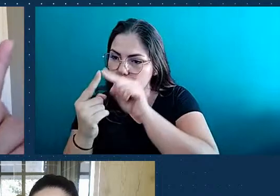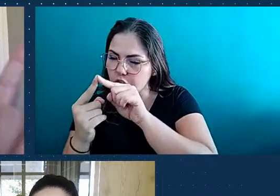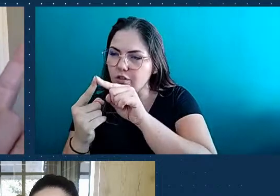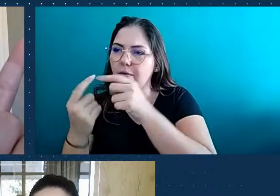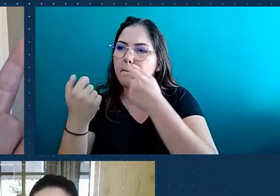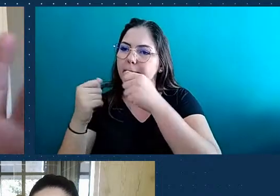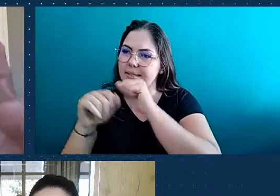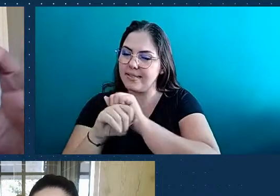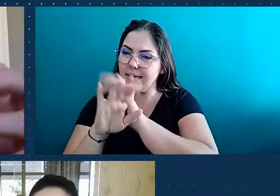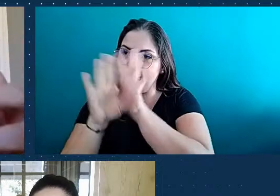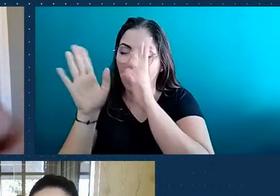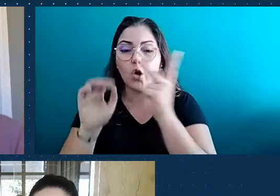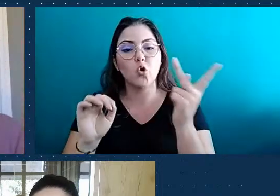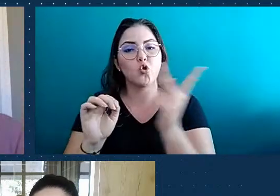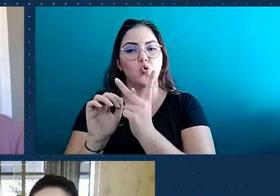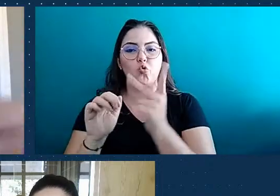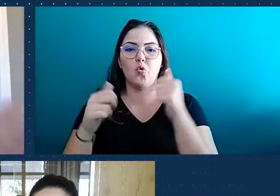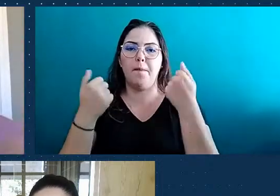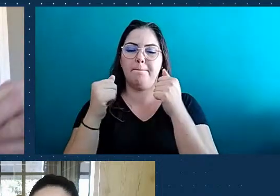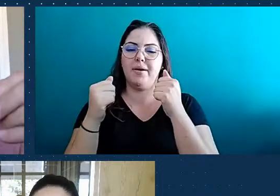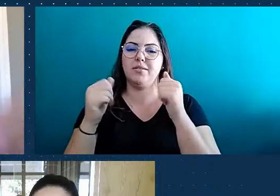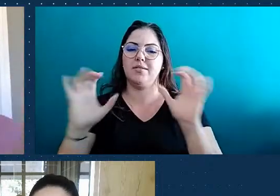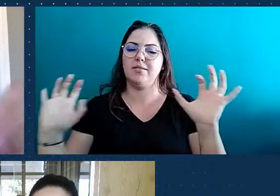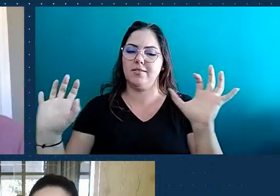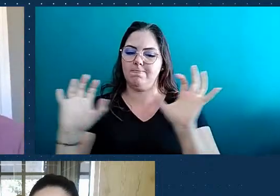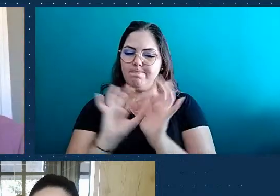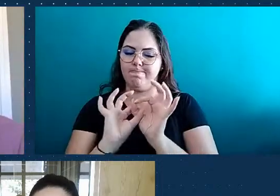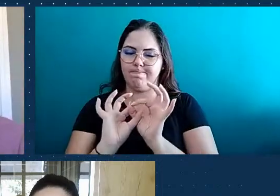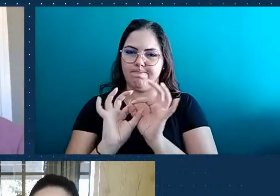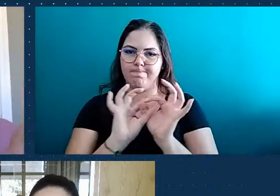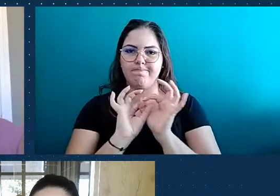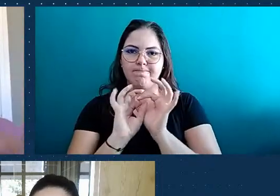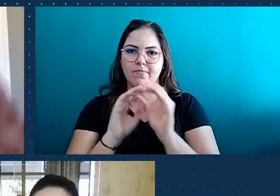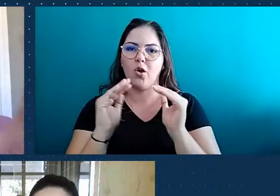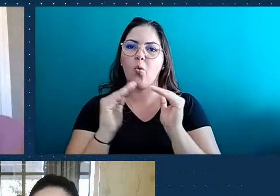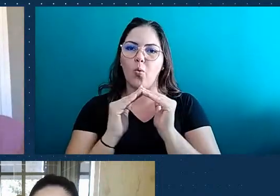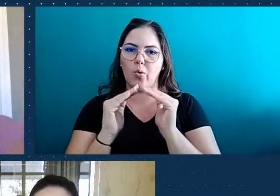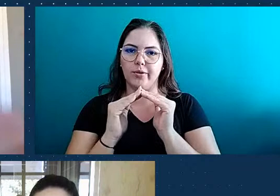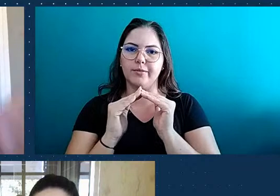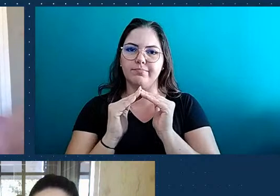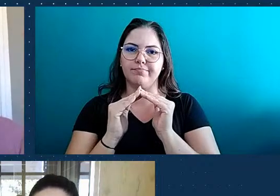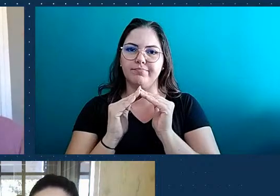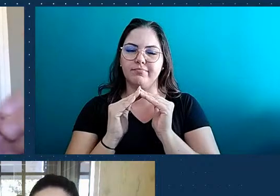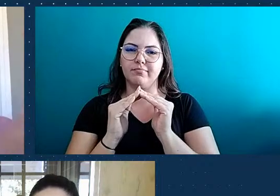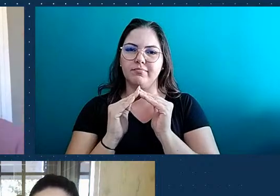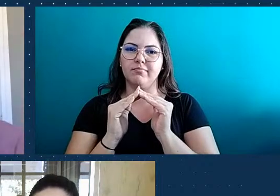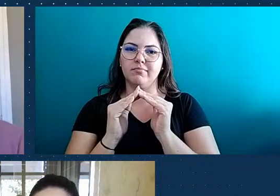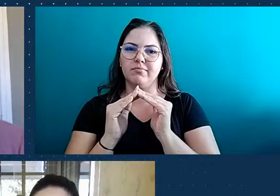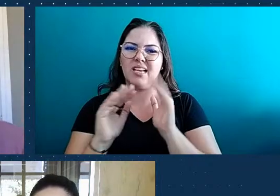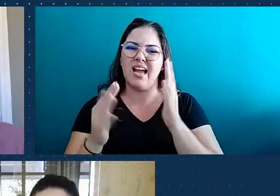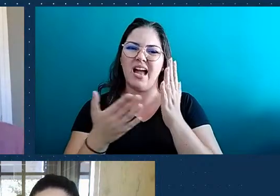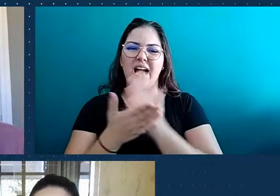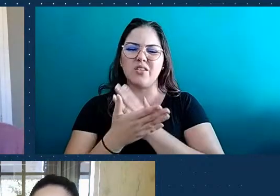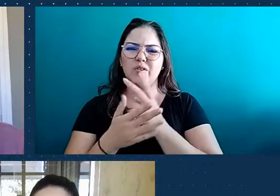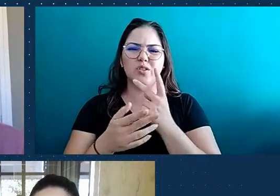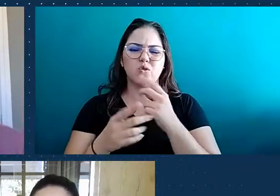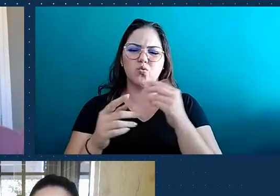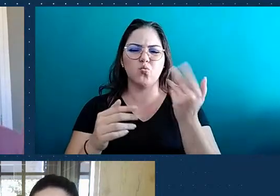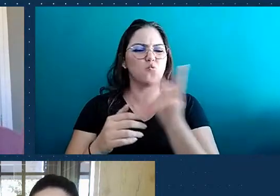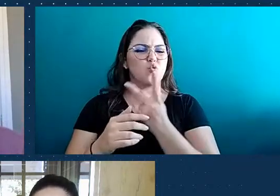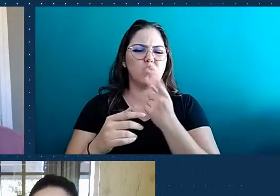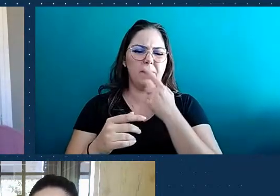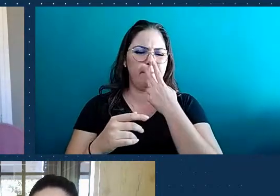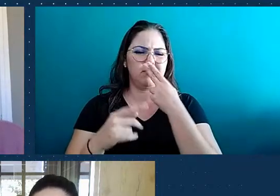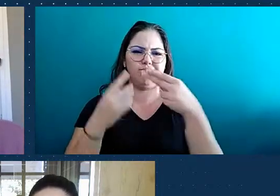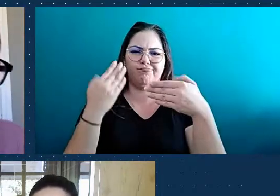não dialoga com o outro. Se você me perguntasse qual era o maior problema, né, não um erro, mas o maior problema que a gente encontra nos